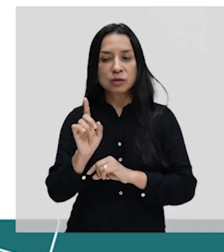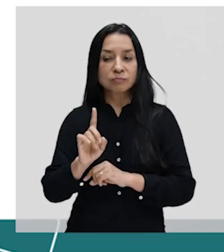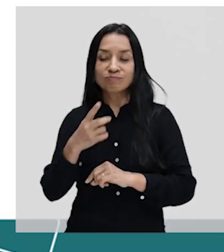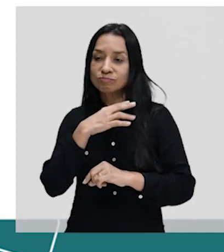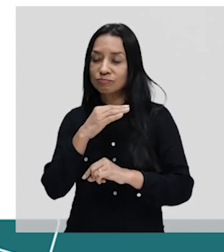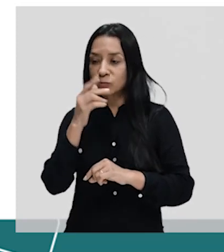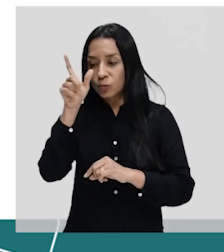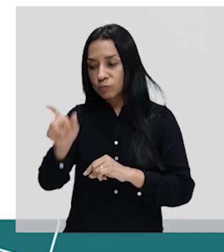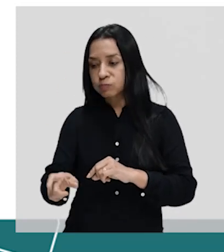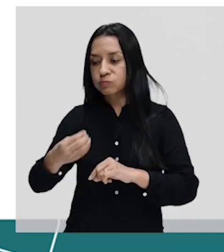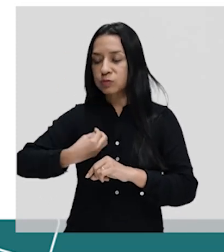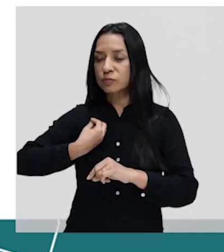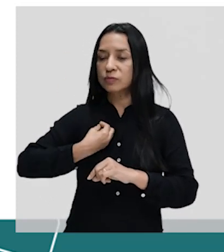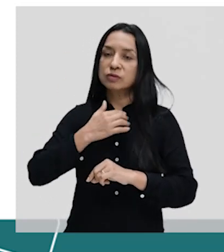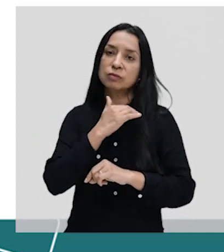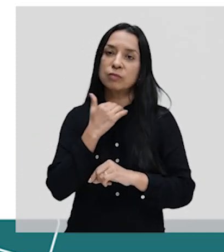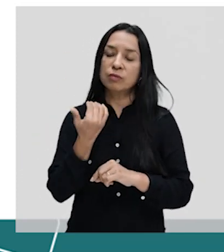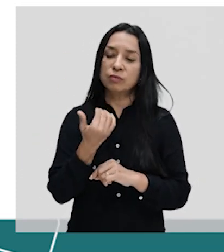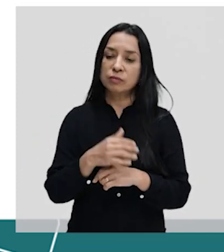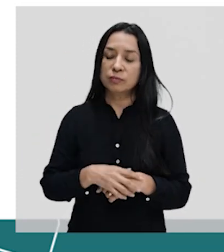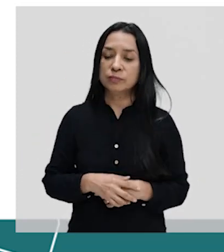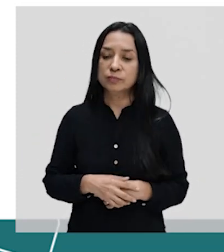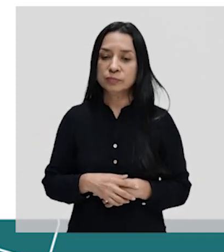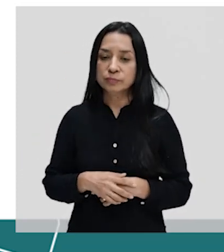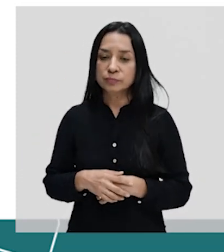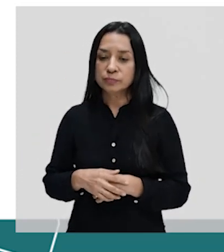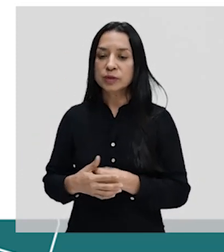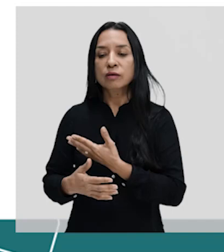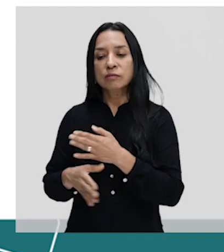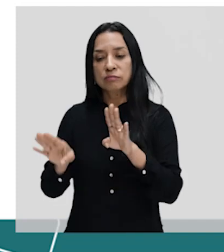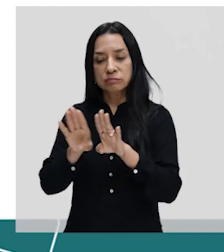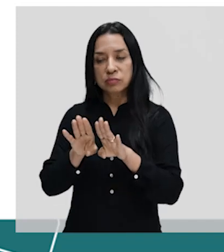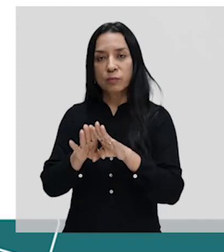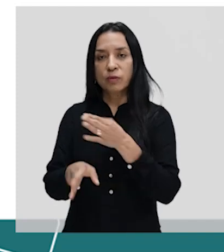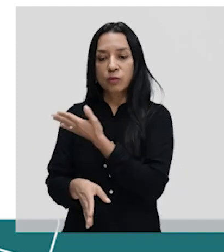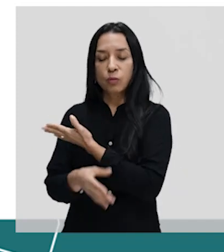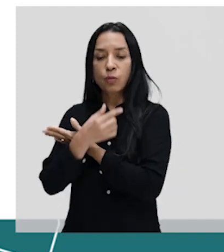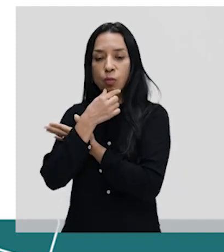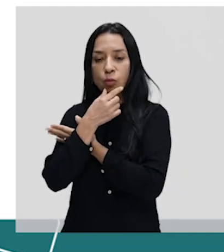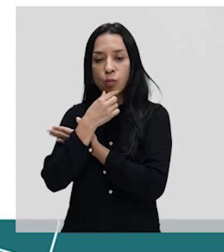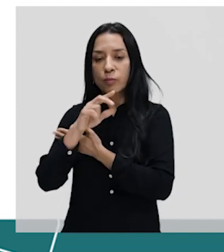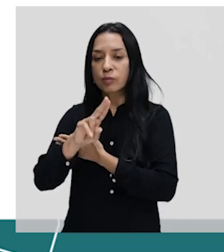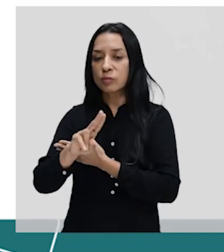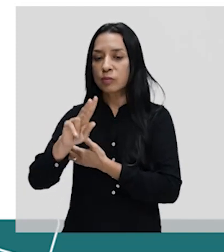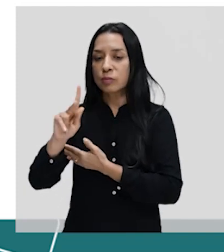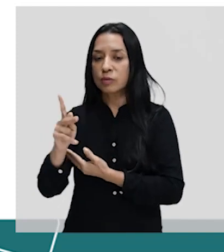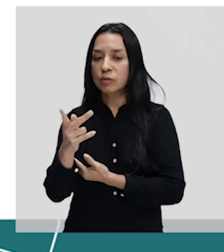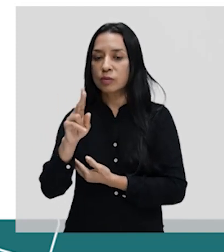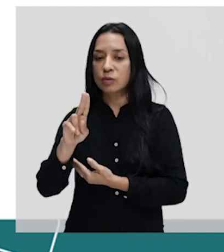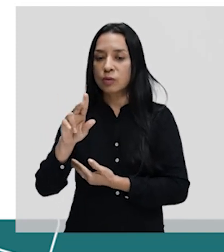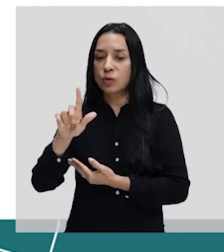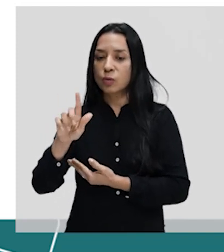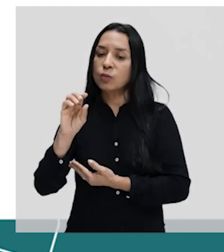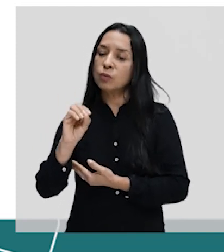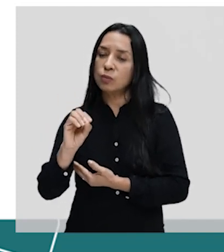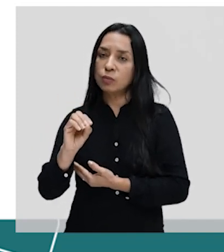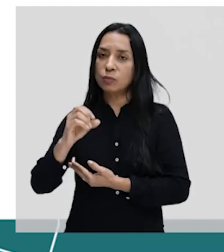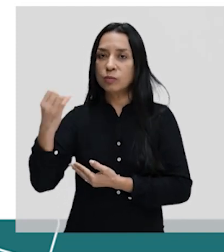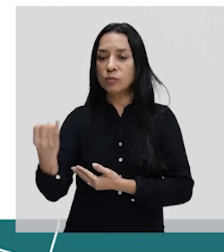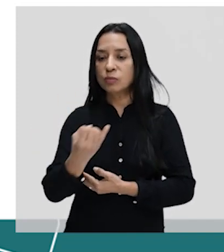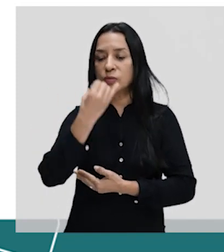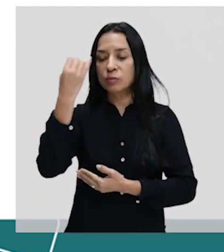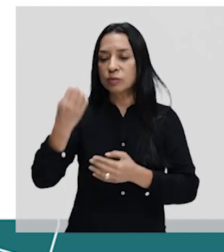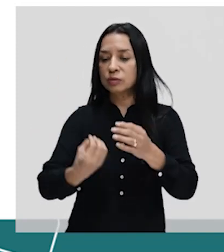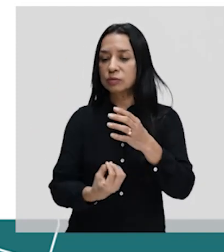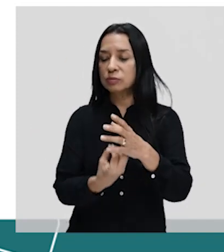tá? Então, esse cara aqui, o Hugo de Vries, também foi muito importante para o advento da genética aqui no